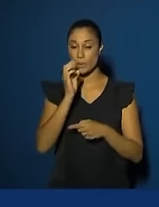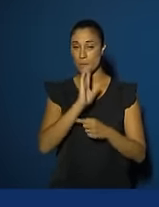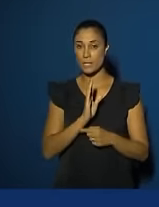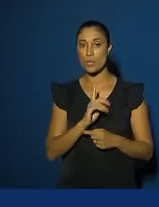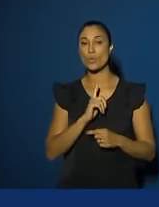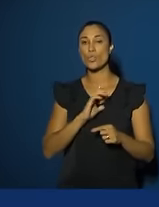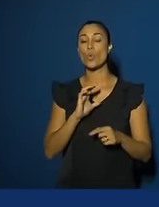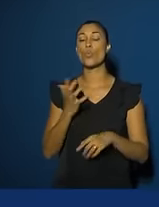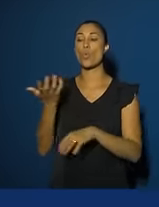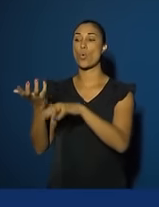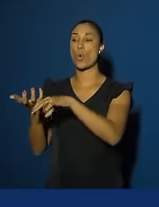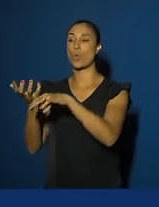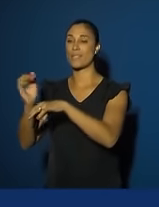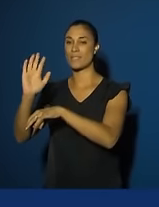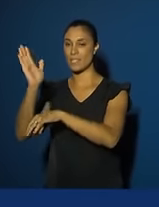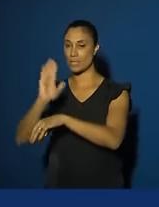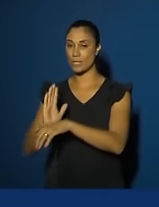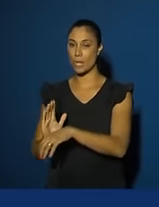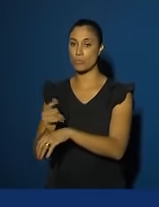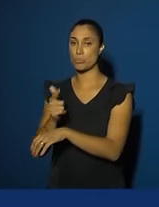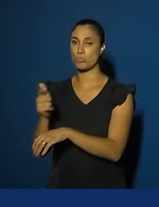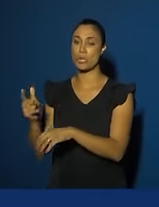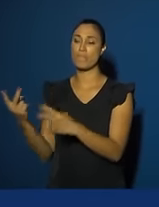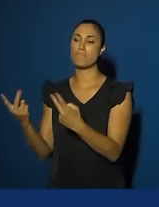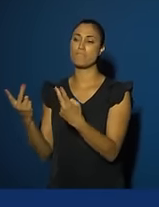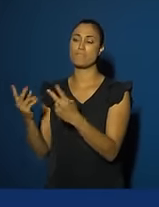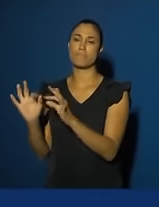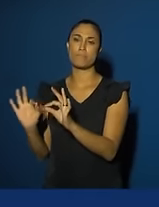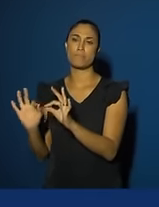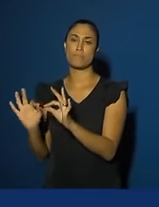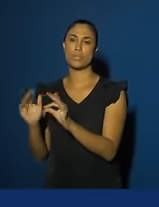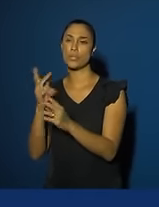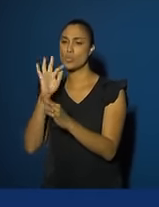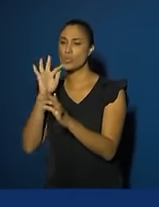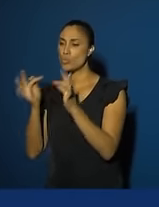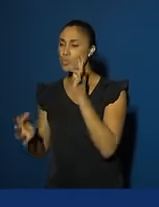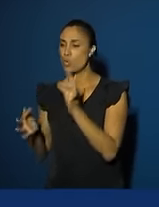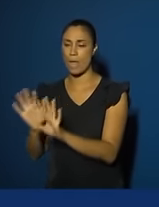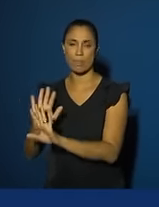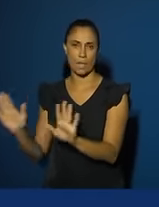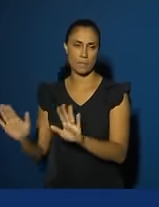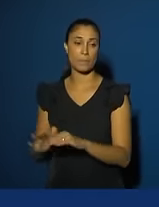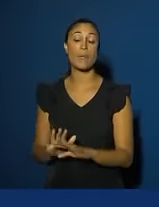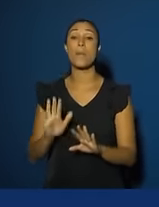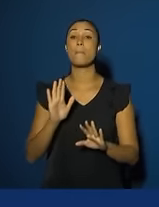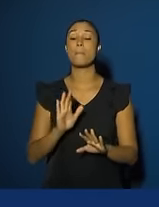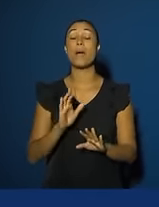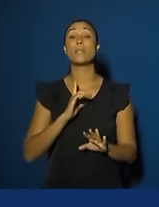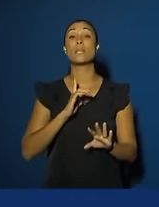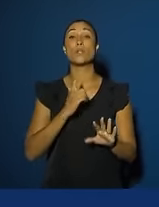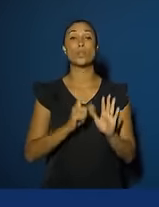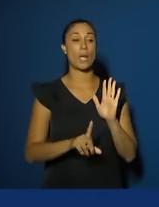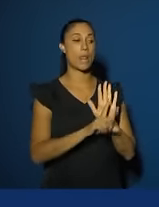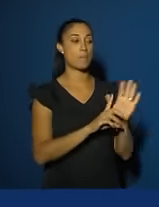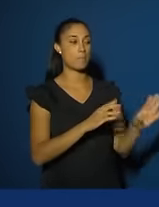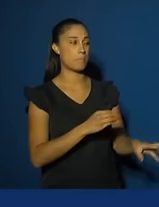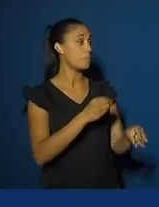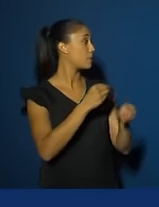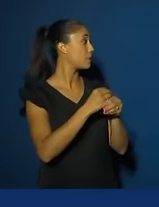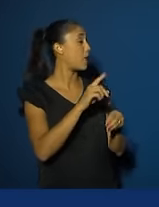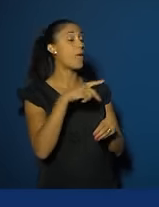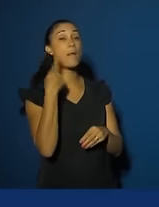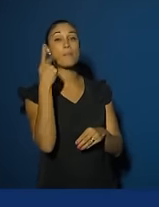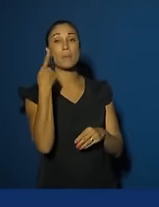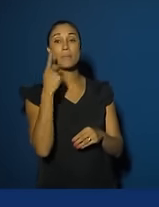de um Congresso Nacional sem ter nenhum juízo de valor Mas se a gente volta 10 anos atrás total de emenda parlamentar era na casa de